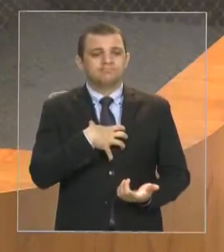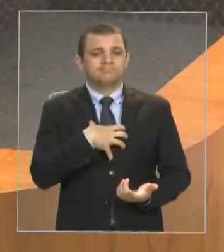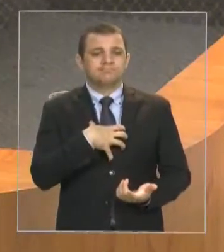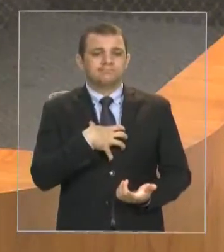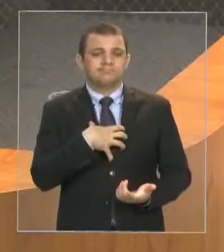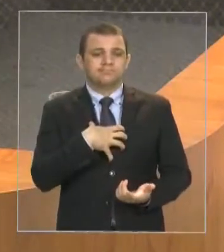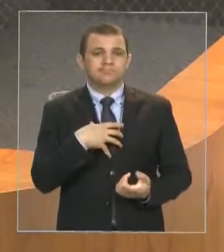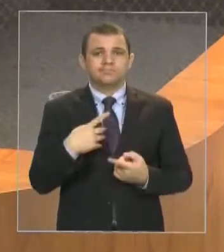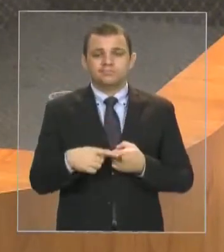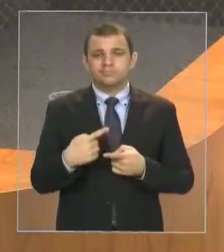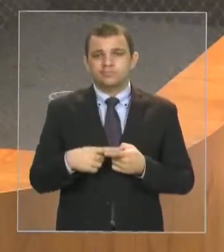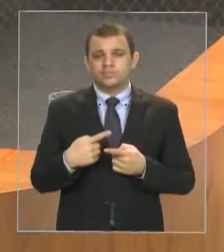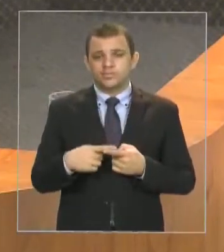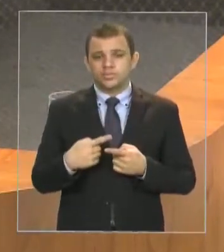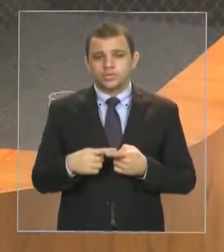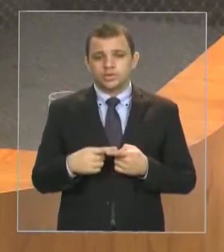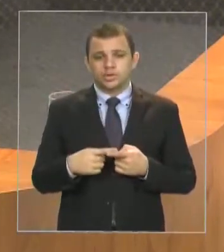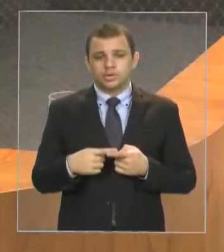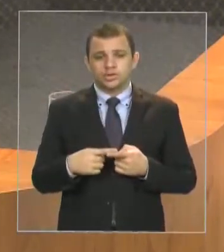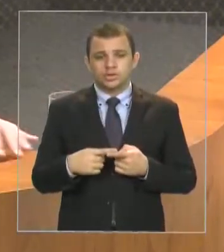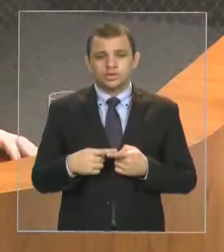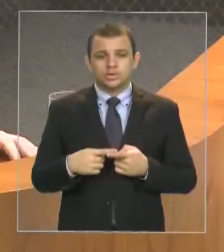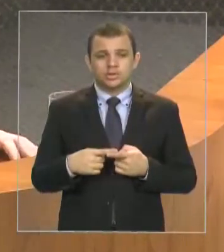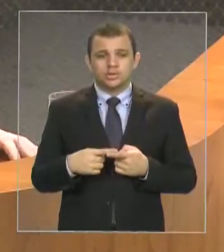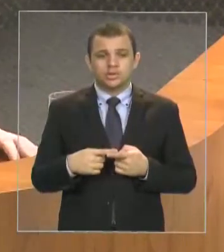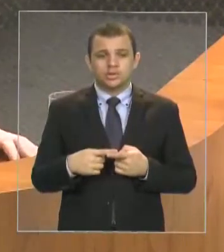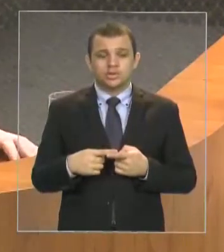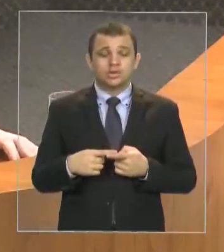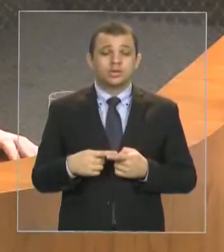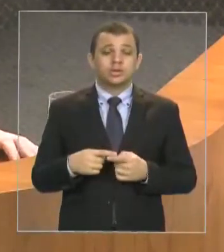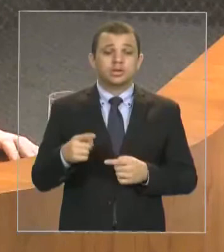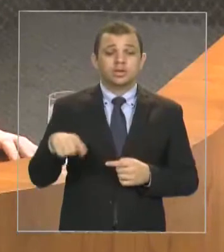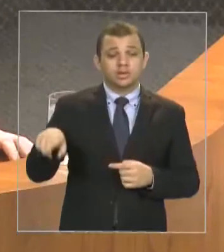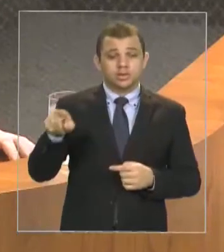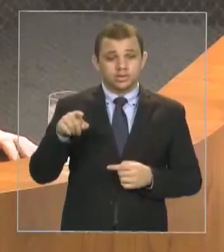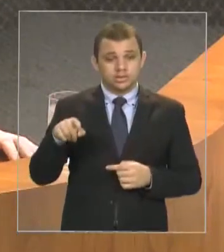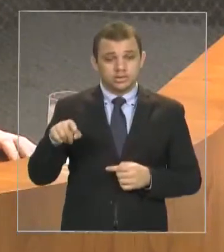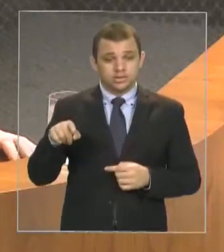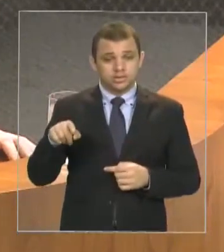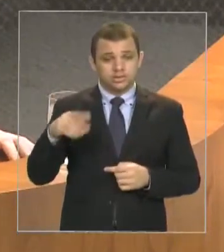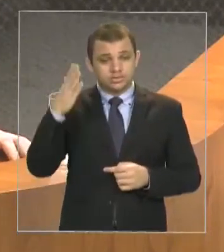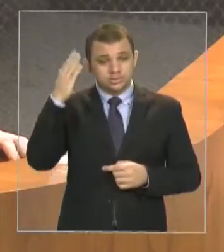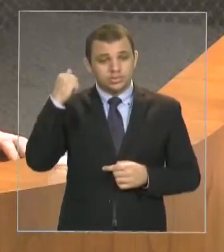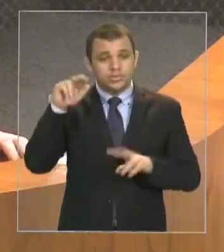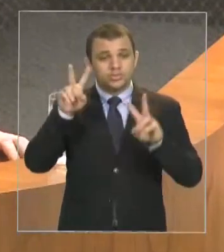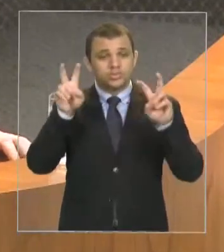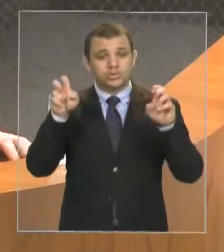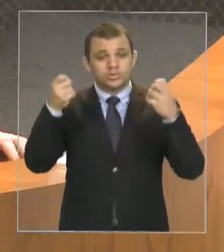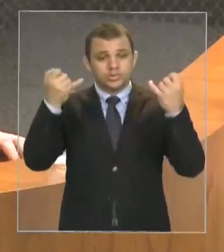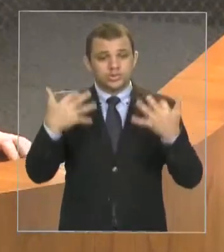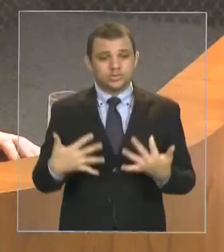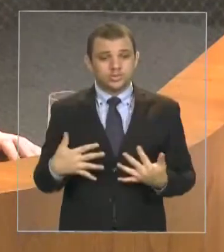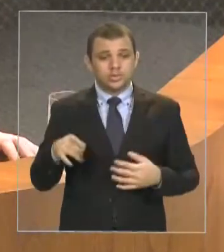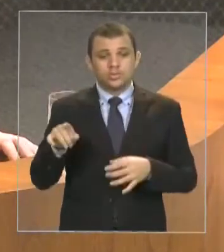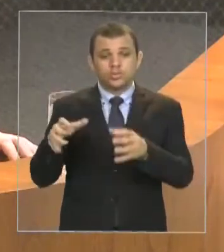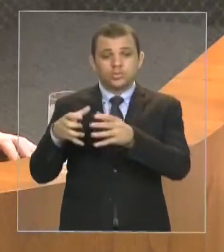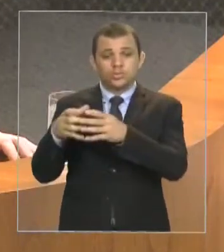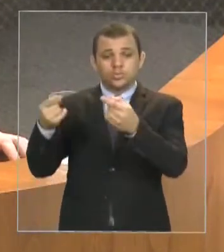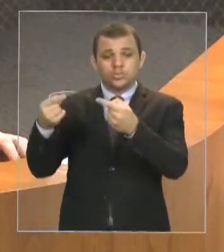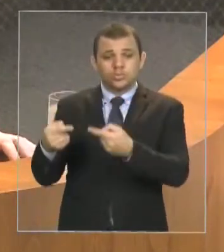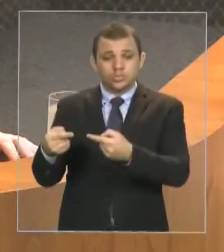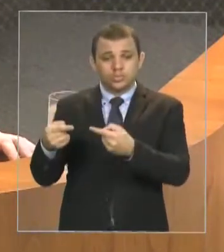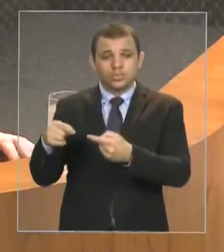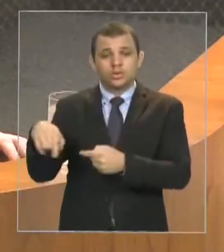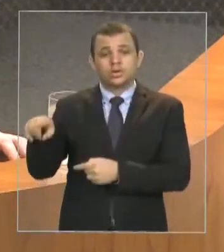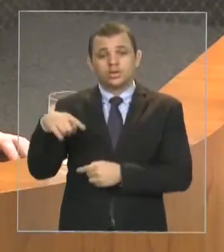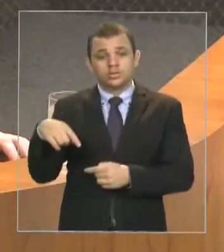que, quando souberam do assunto que seria tratado no grande expediente, a oposição, que